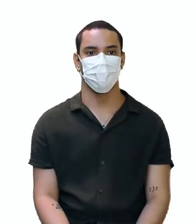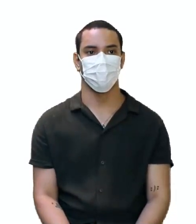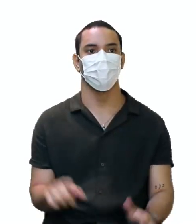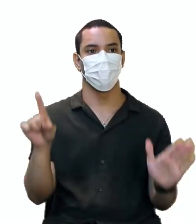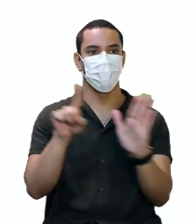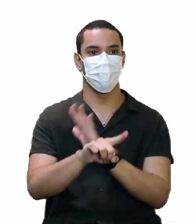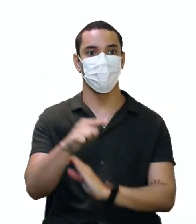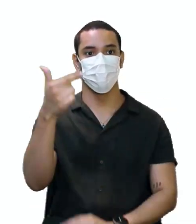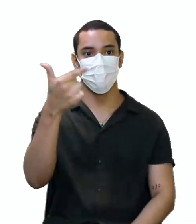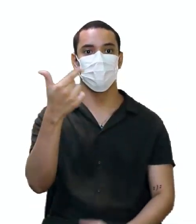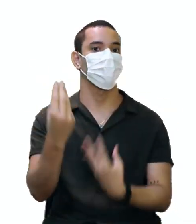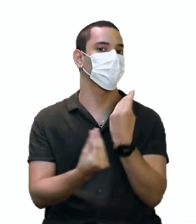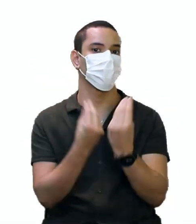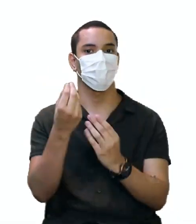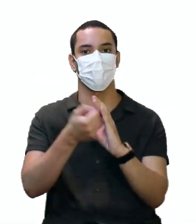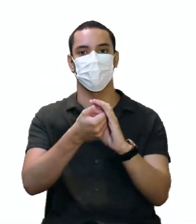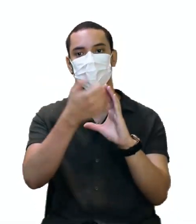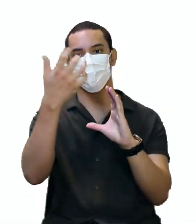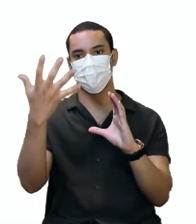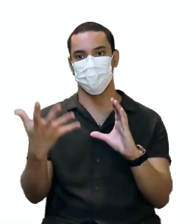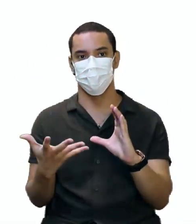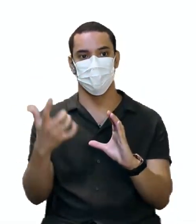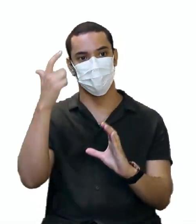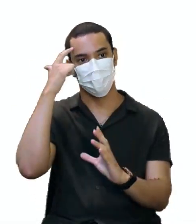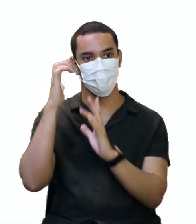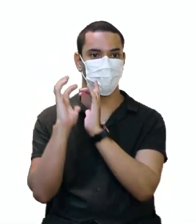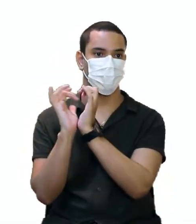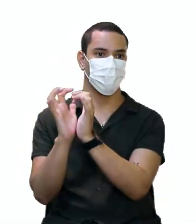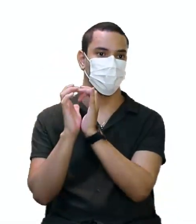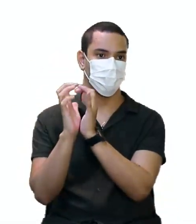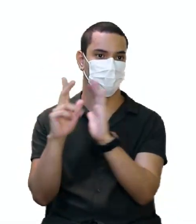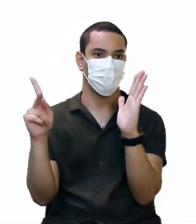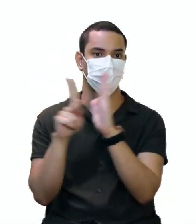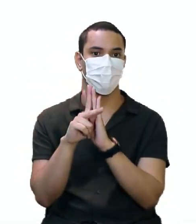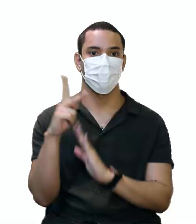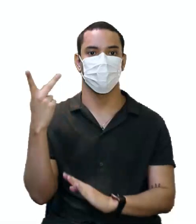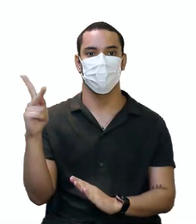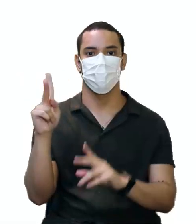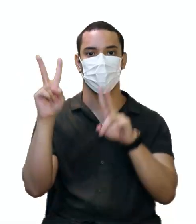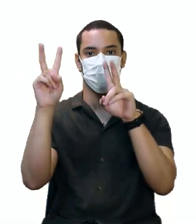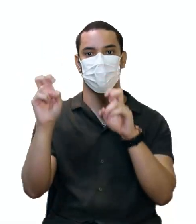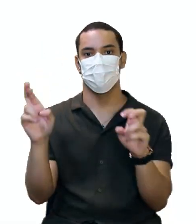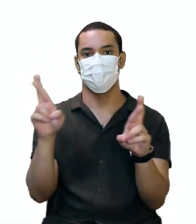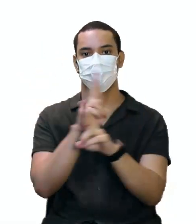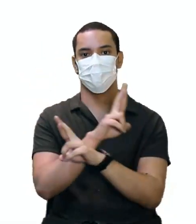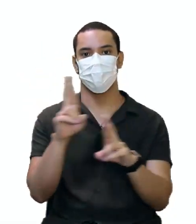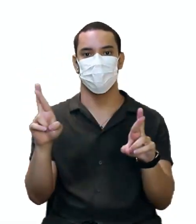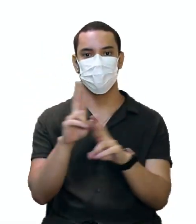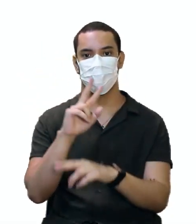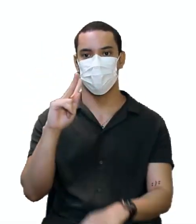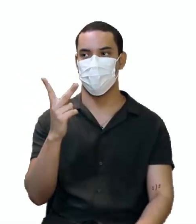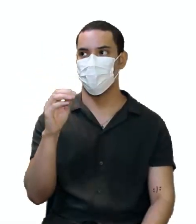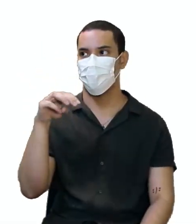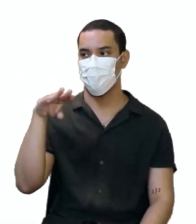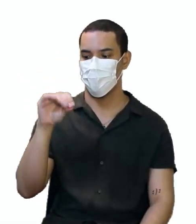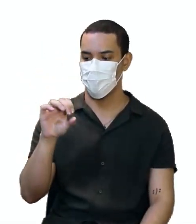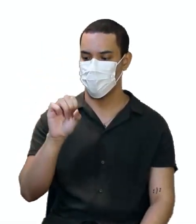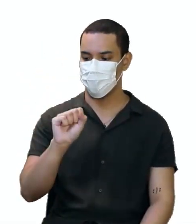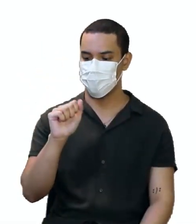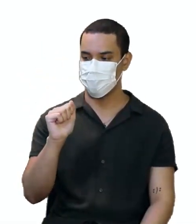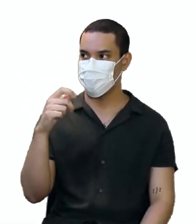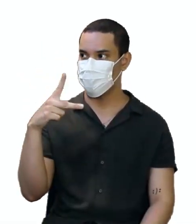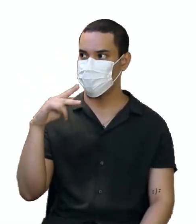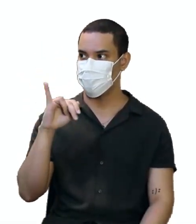Questão de número 2. Como se caracterizava o cérebro dos australopithecus em relação ao dos Homo